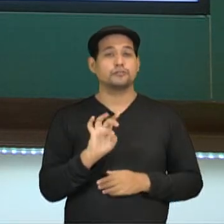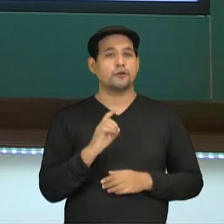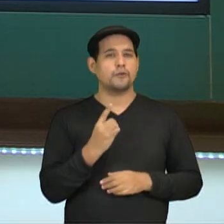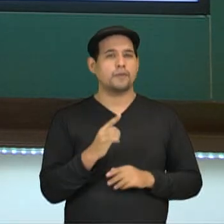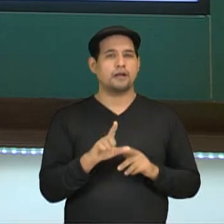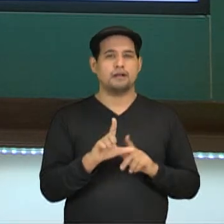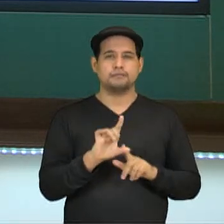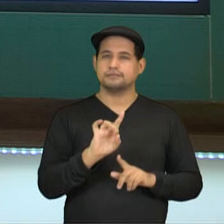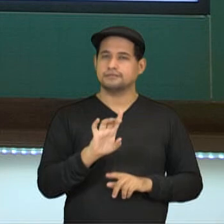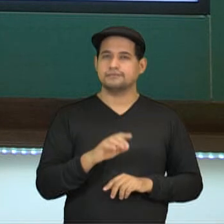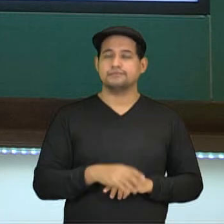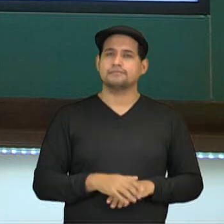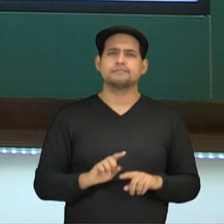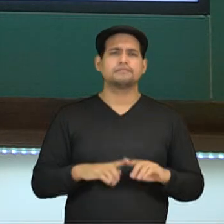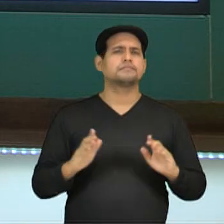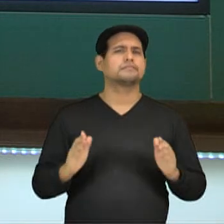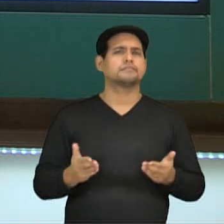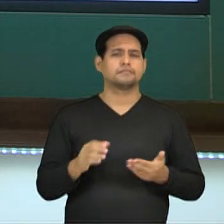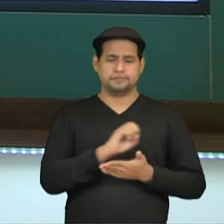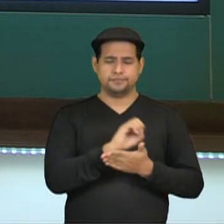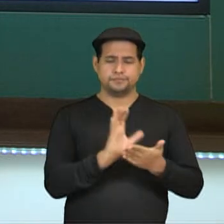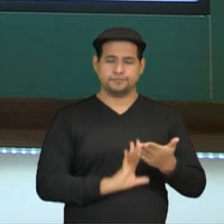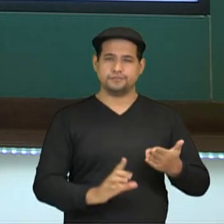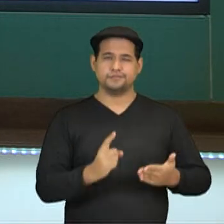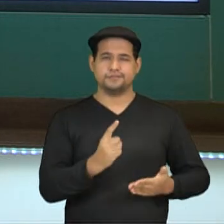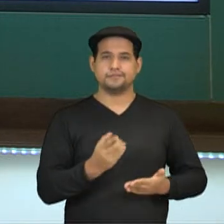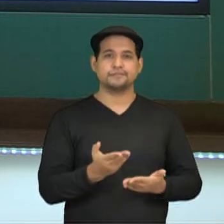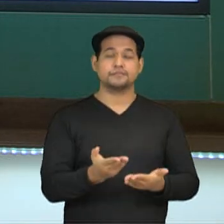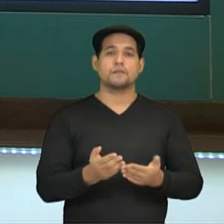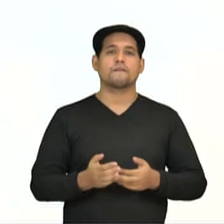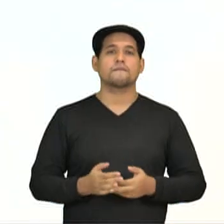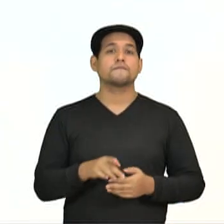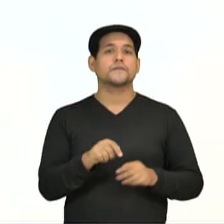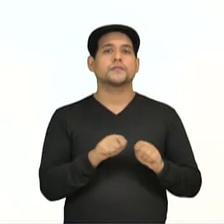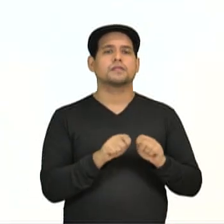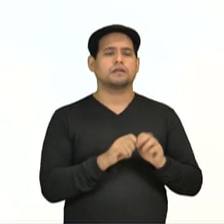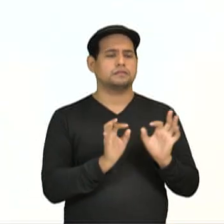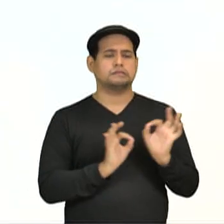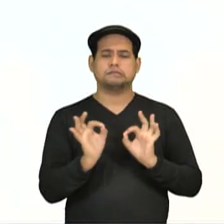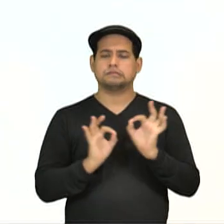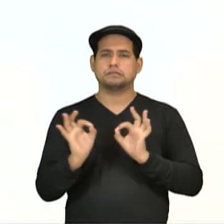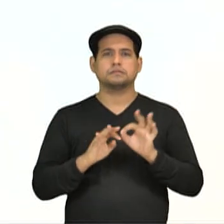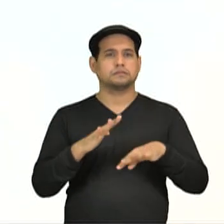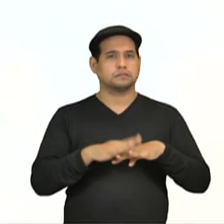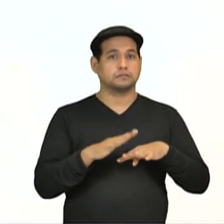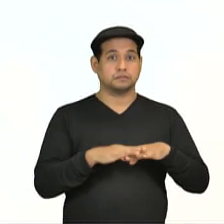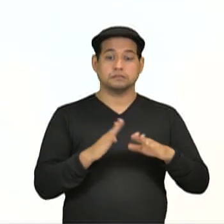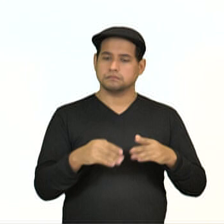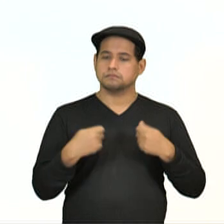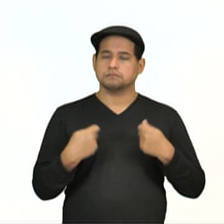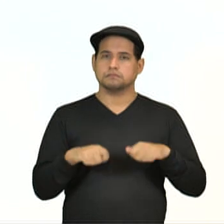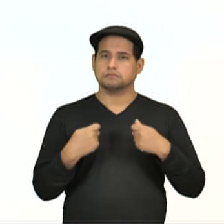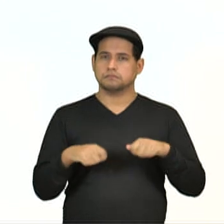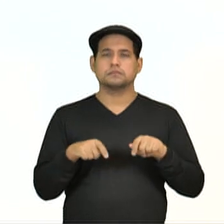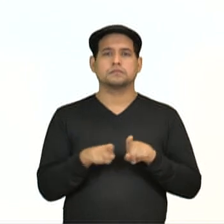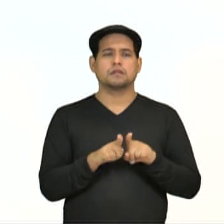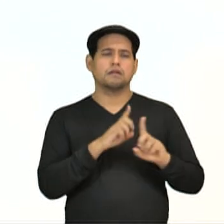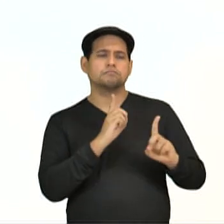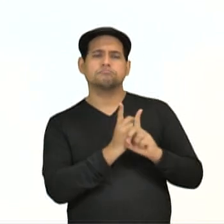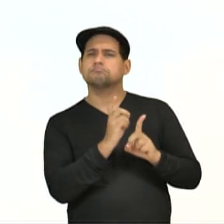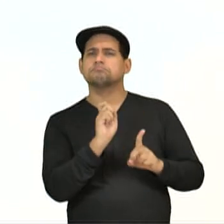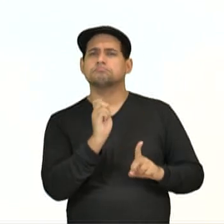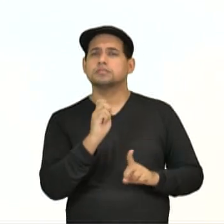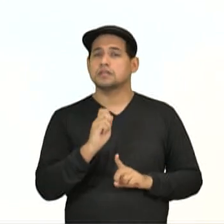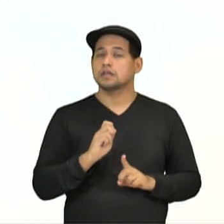uma letra. E agora, exercício 1 para você. Faça as operações matemáticas necessárias para